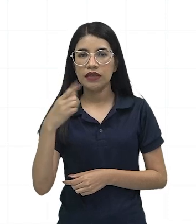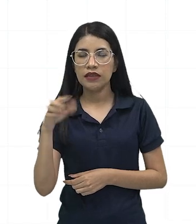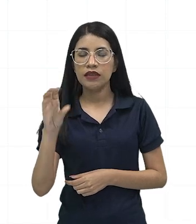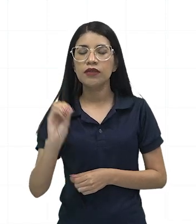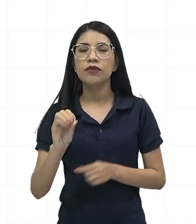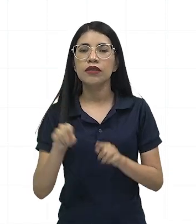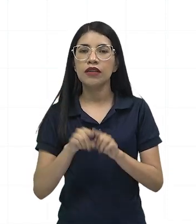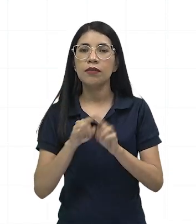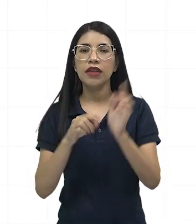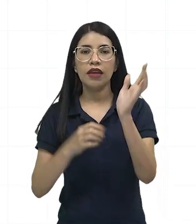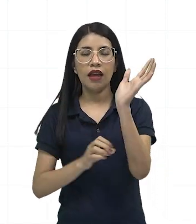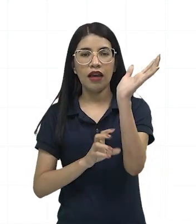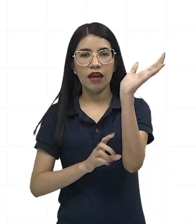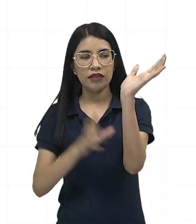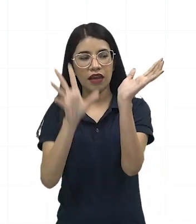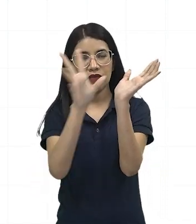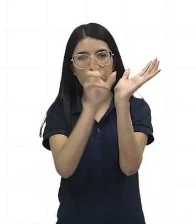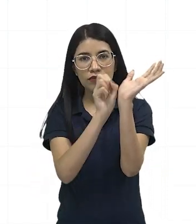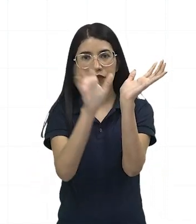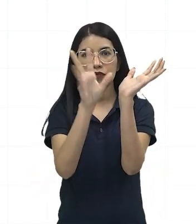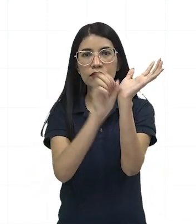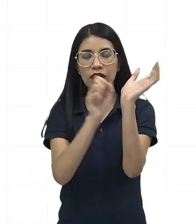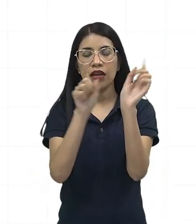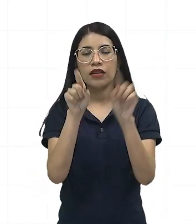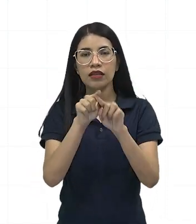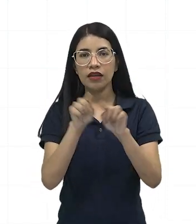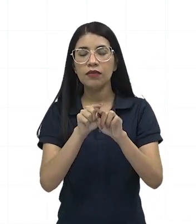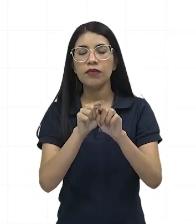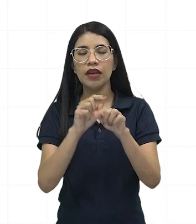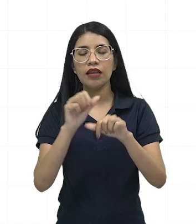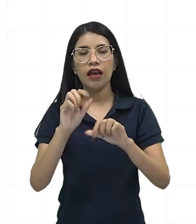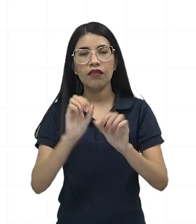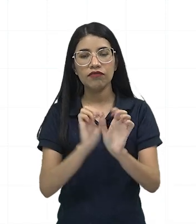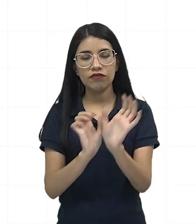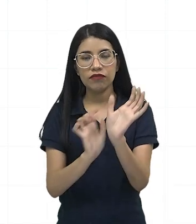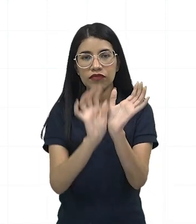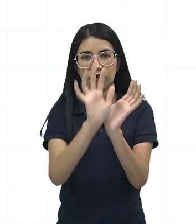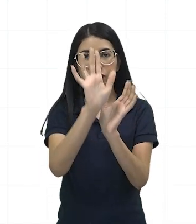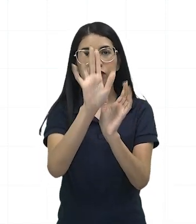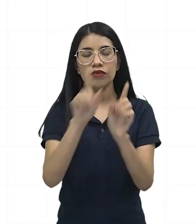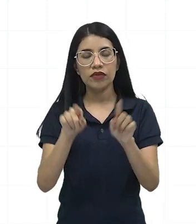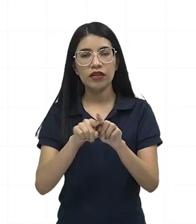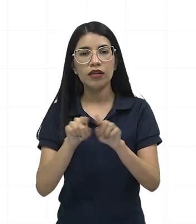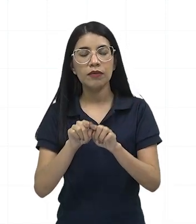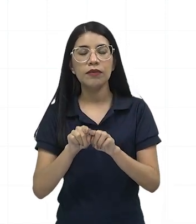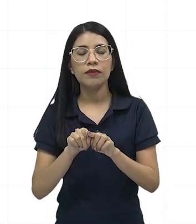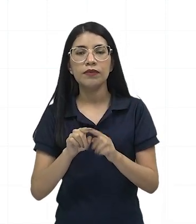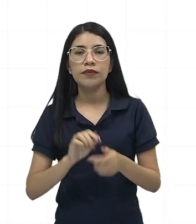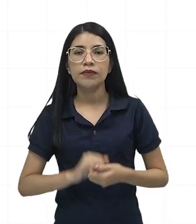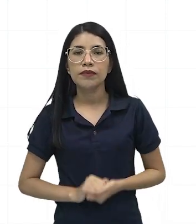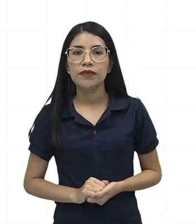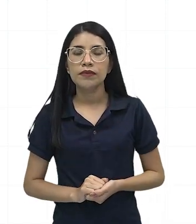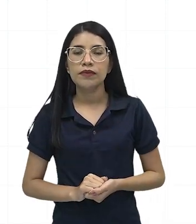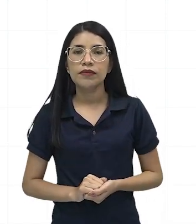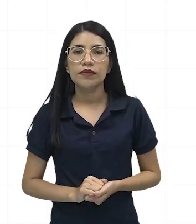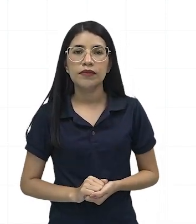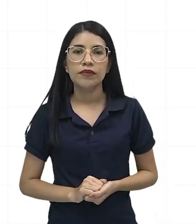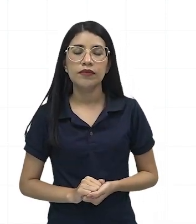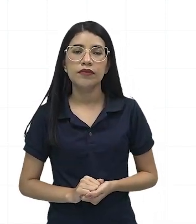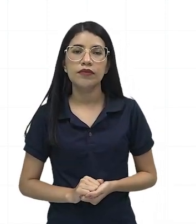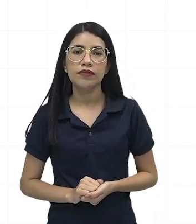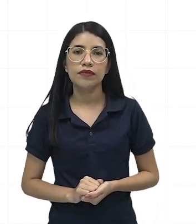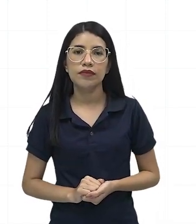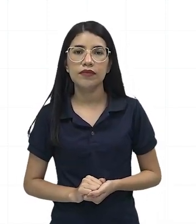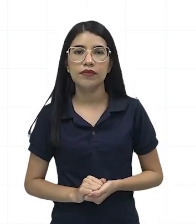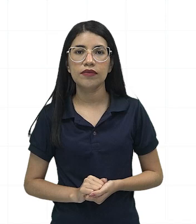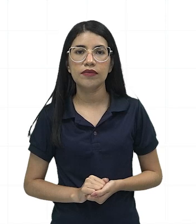elas transpiram, então devolvem água também para a atmosfera por meio da transpiração,